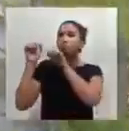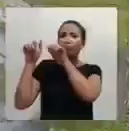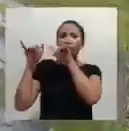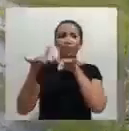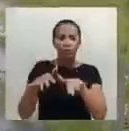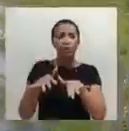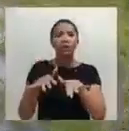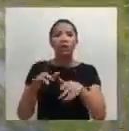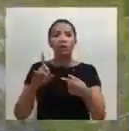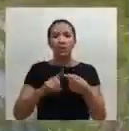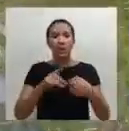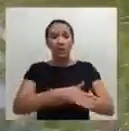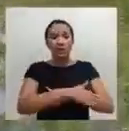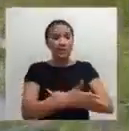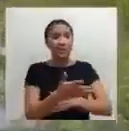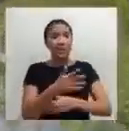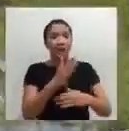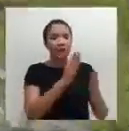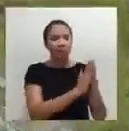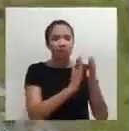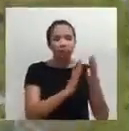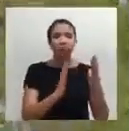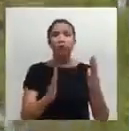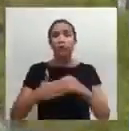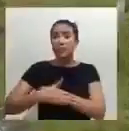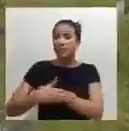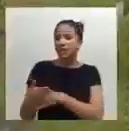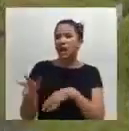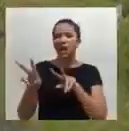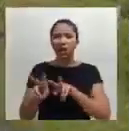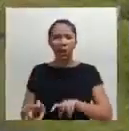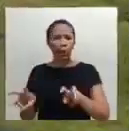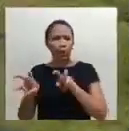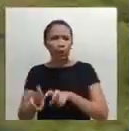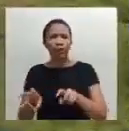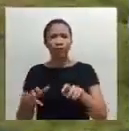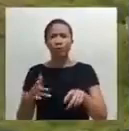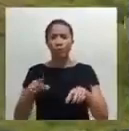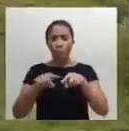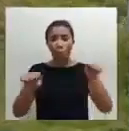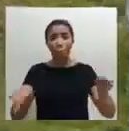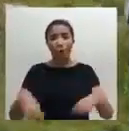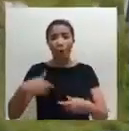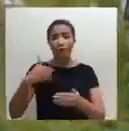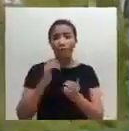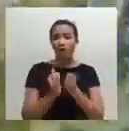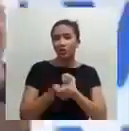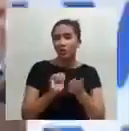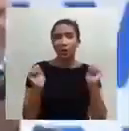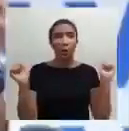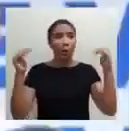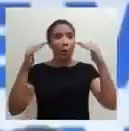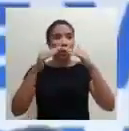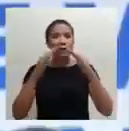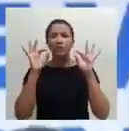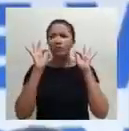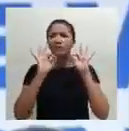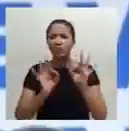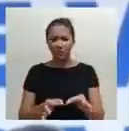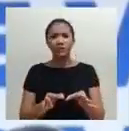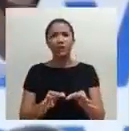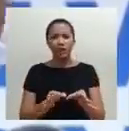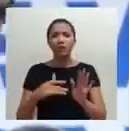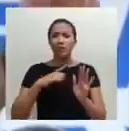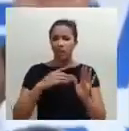climatização, com laboratório, com informática, com quadra coberta,